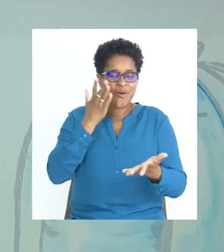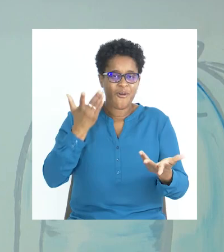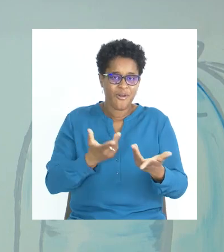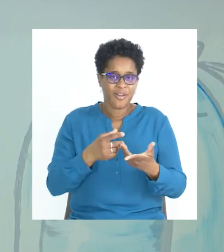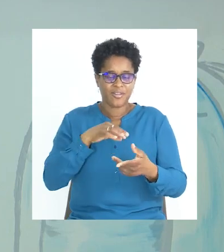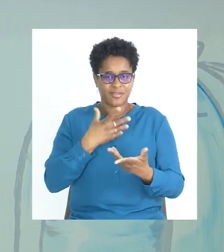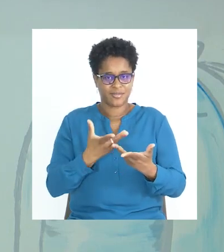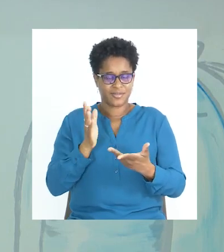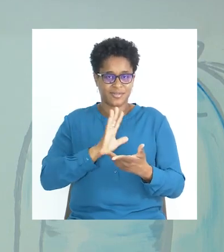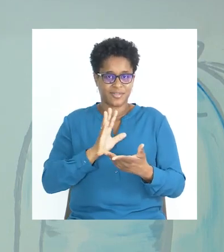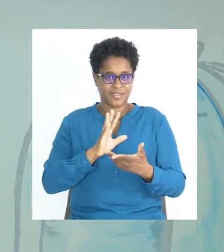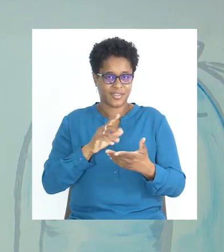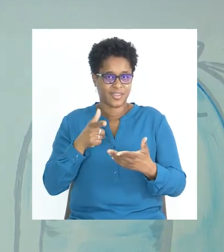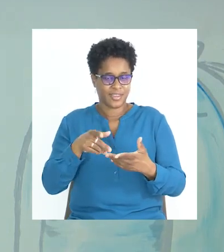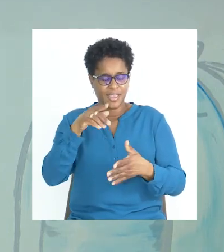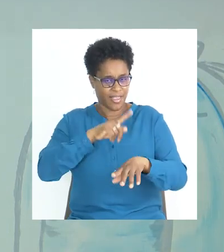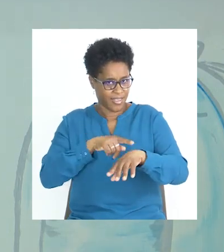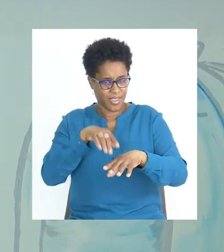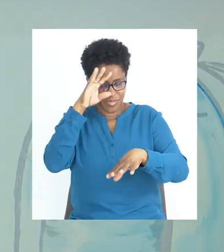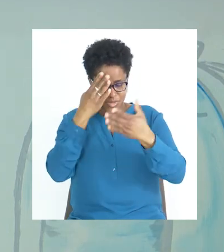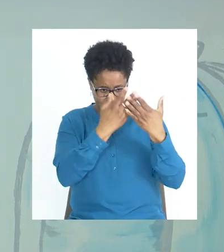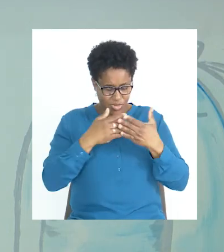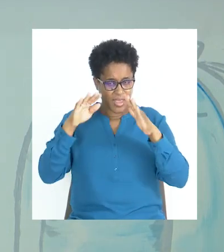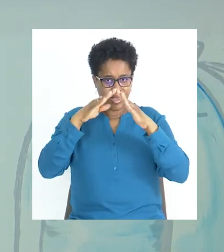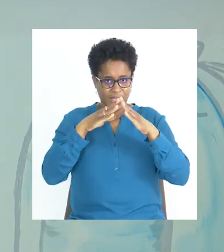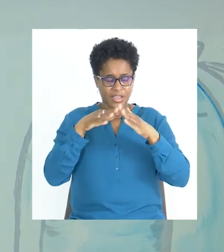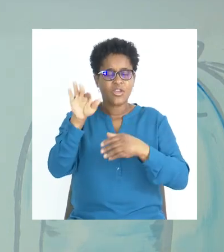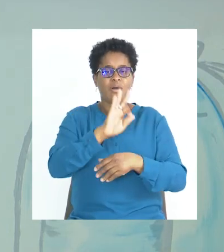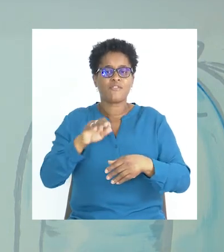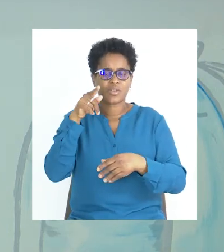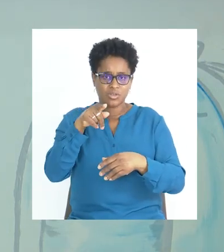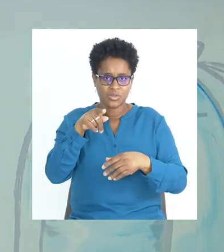juntas, é só ligar. Aprender a estudar em casa é mais uma